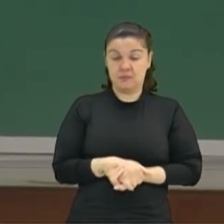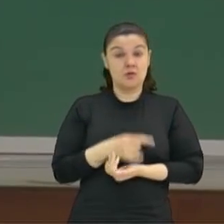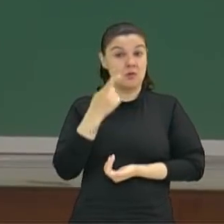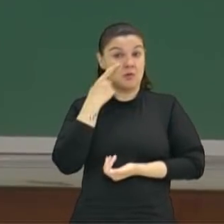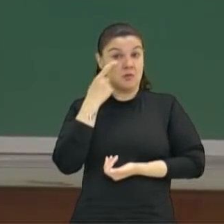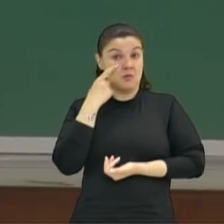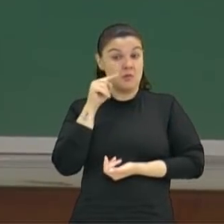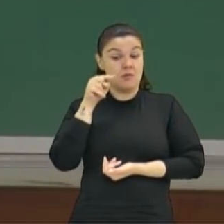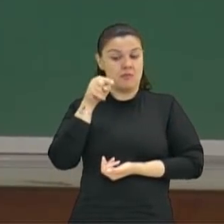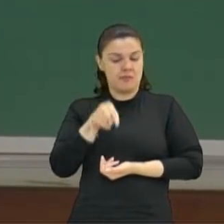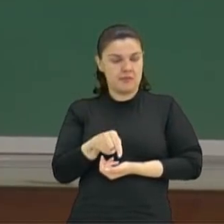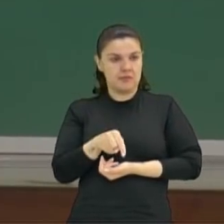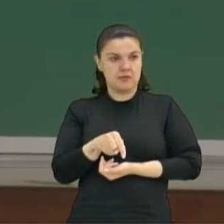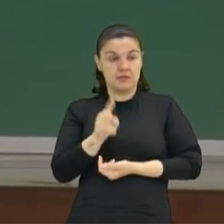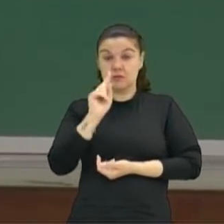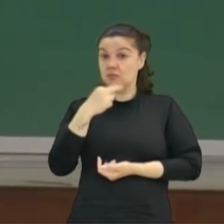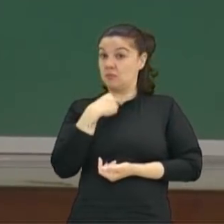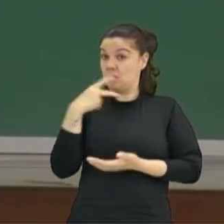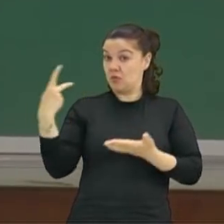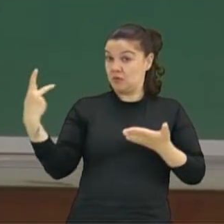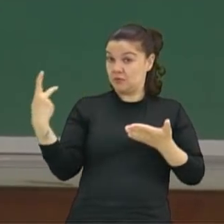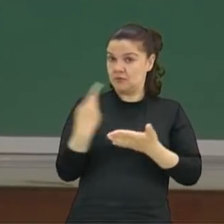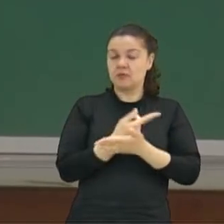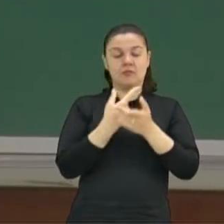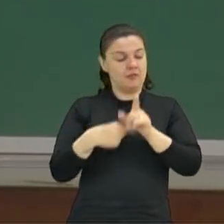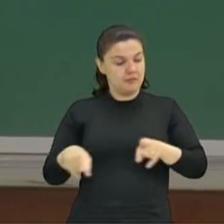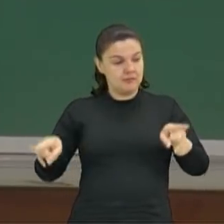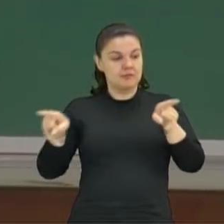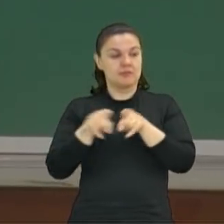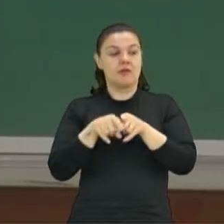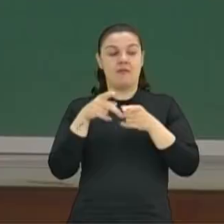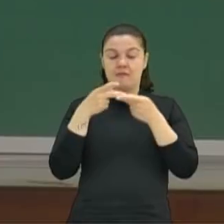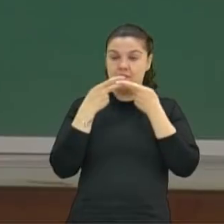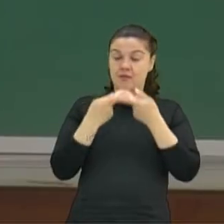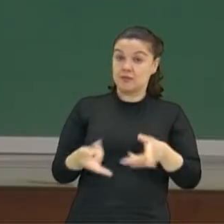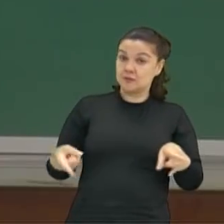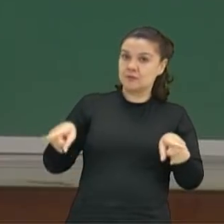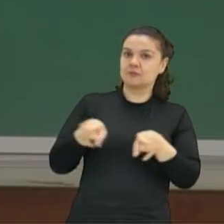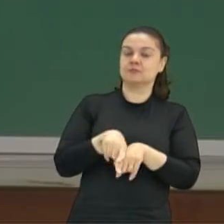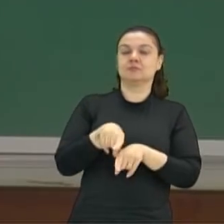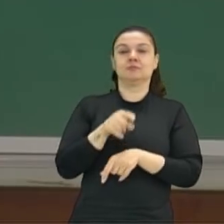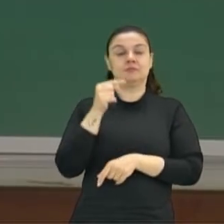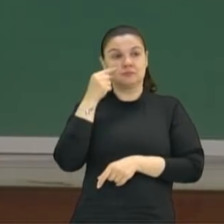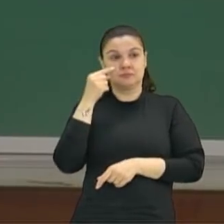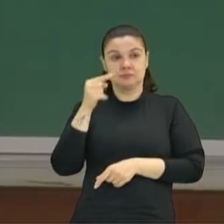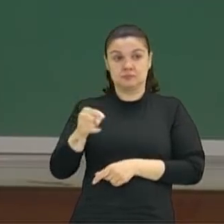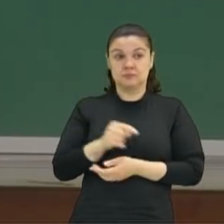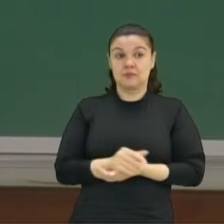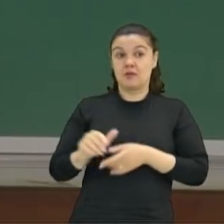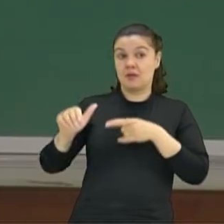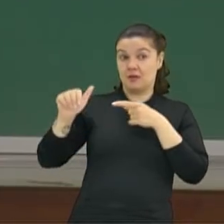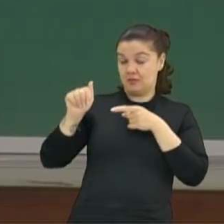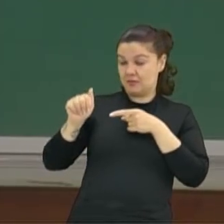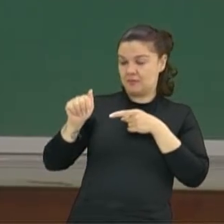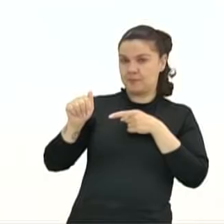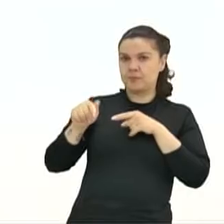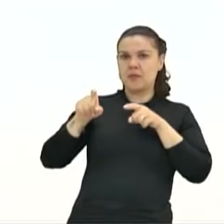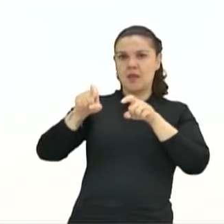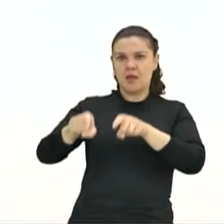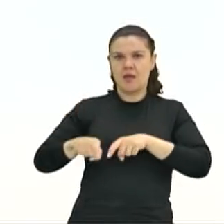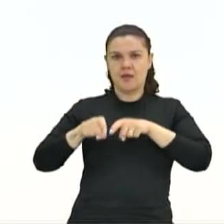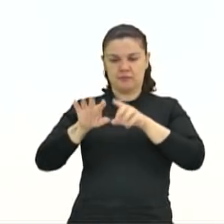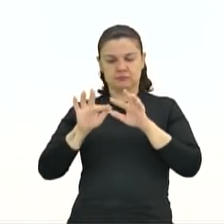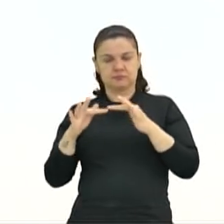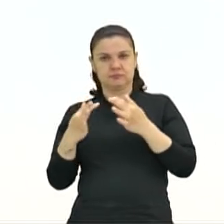Olha, pessoal, esse aqui não vale errar. Falei e enfatizei algumas vezes aqui. Letra A,